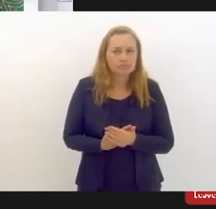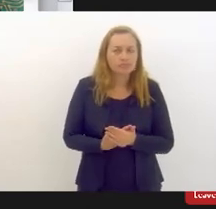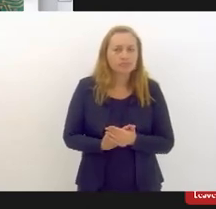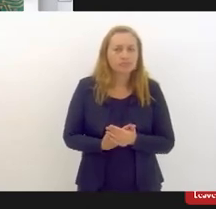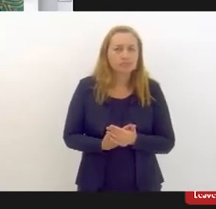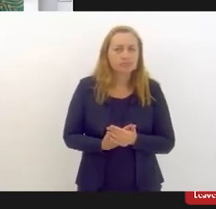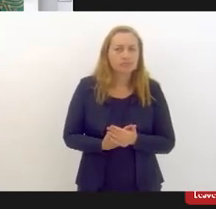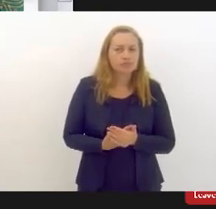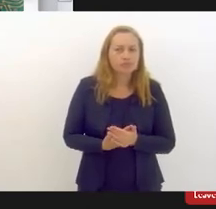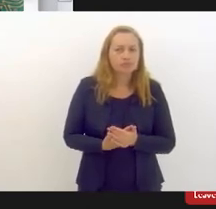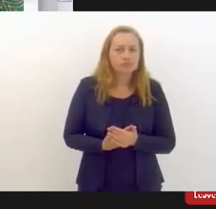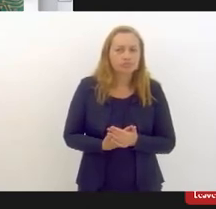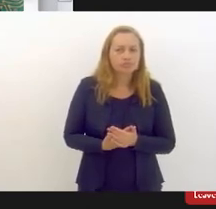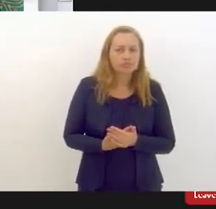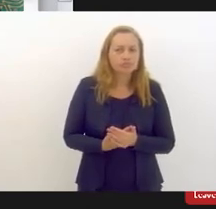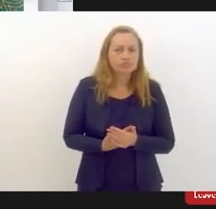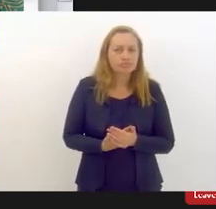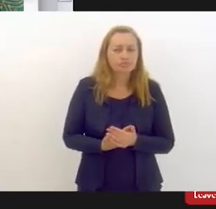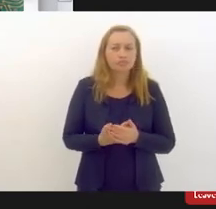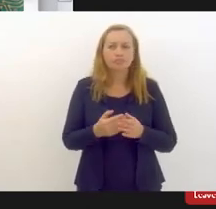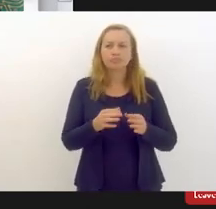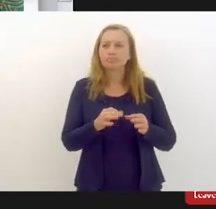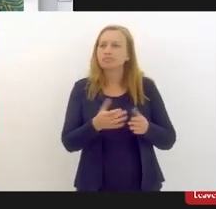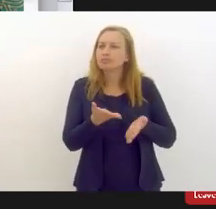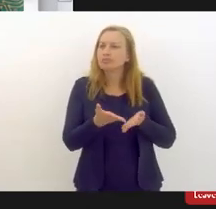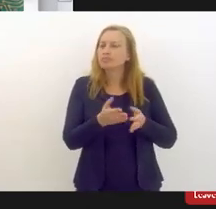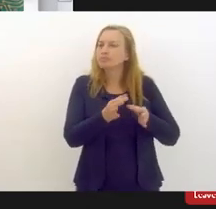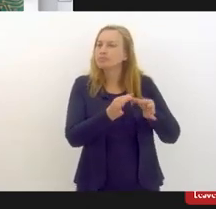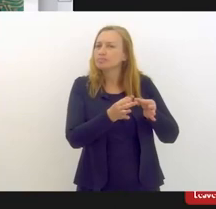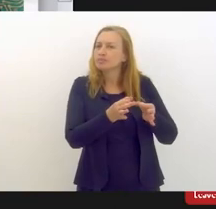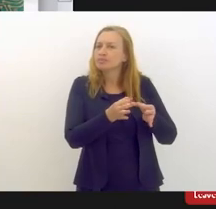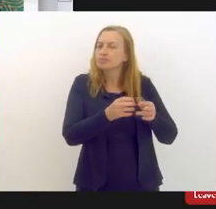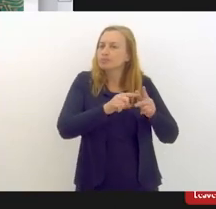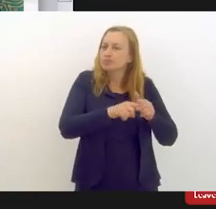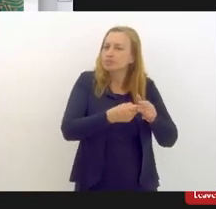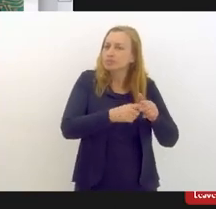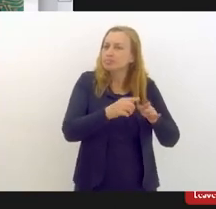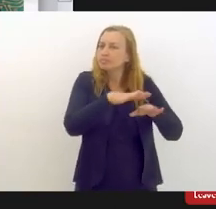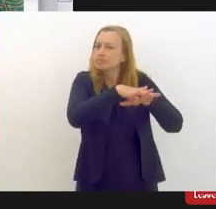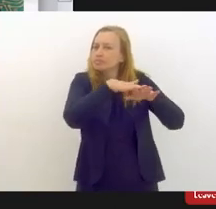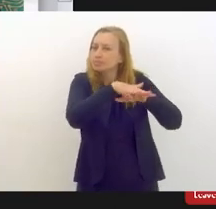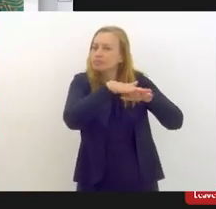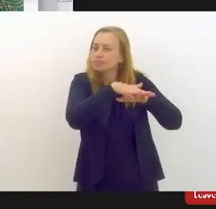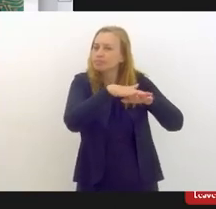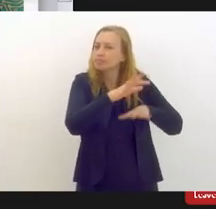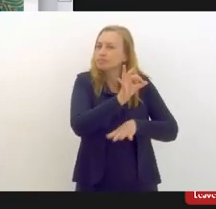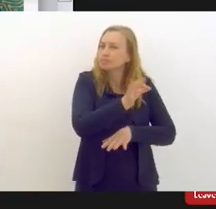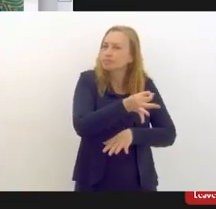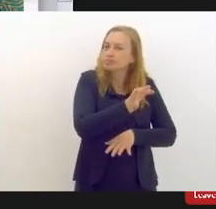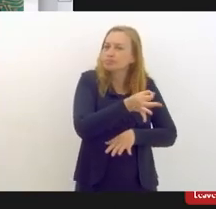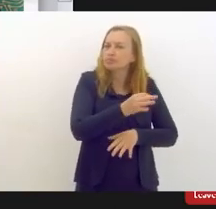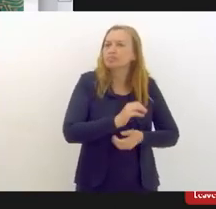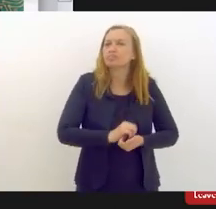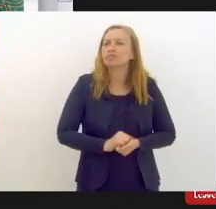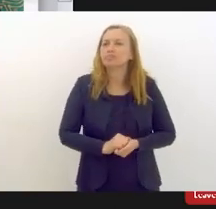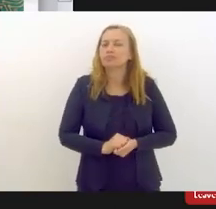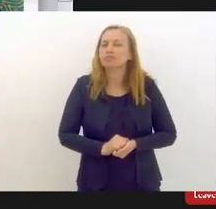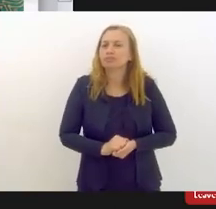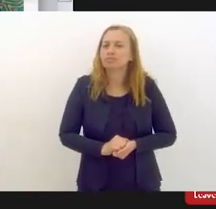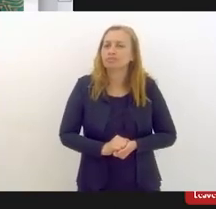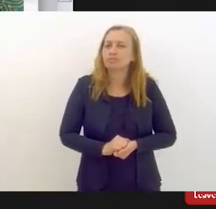né, das coberturas principalmente, mas a gente acredita aí que a SUPIE, à frente desse projeto,